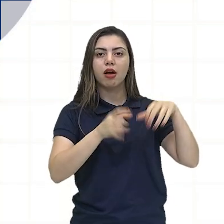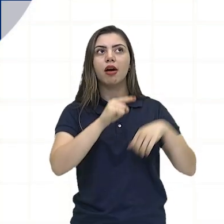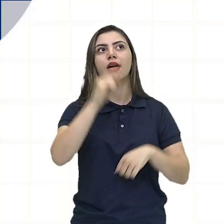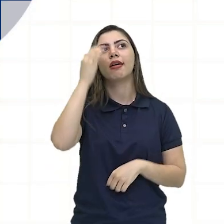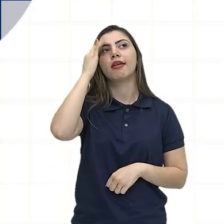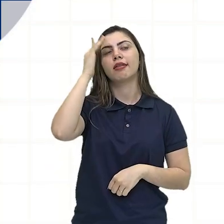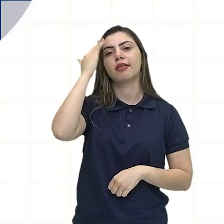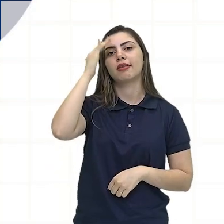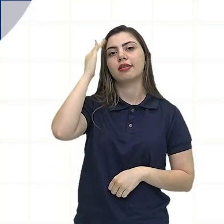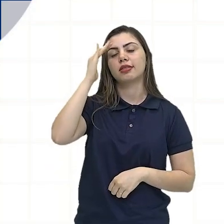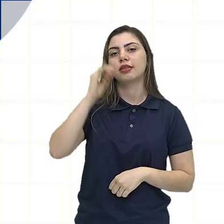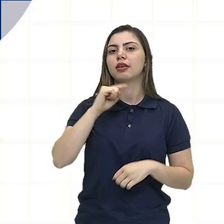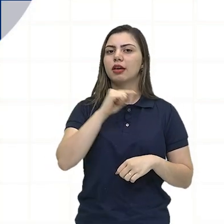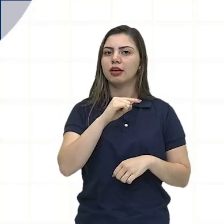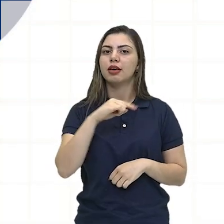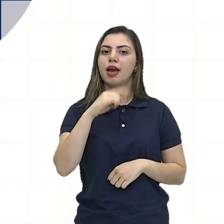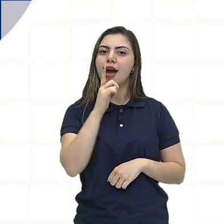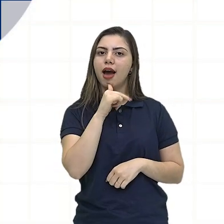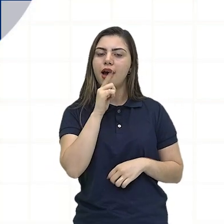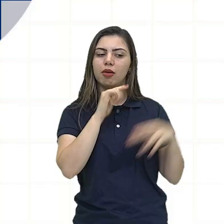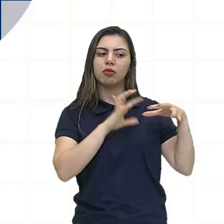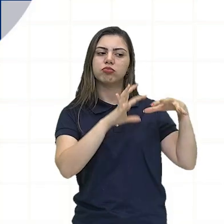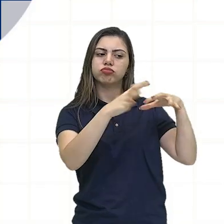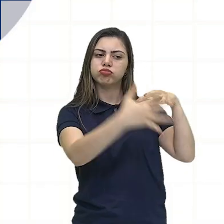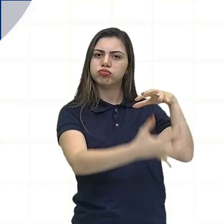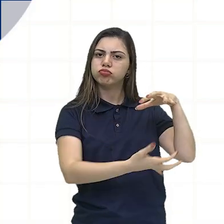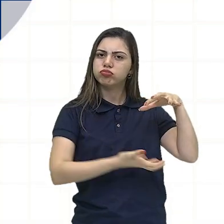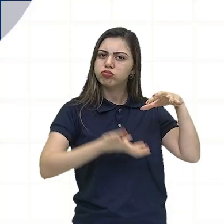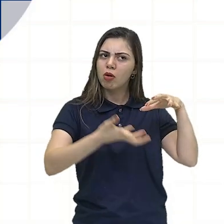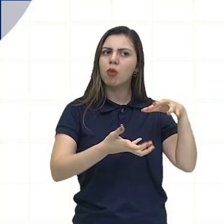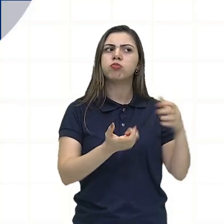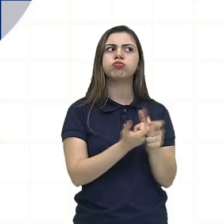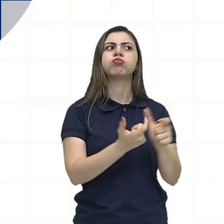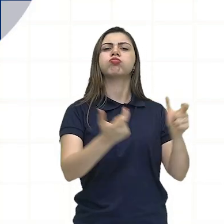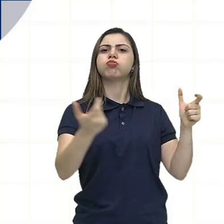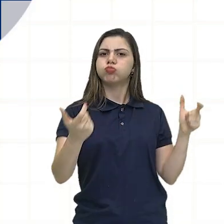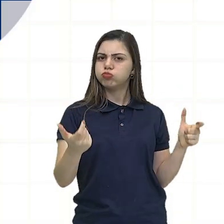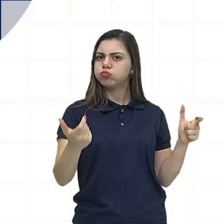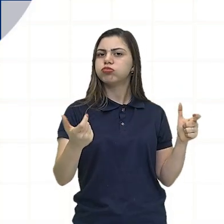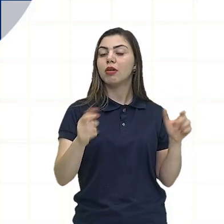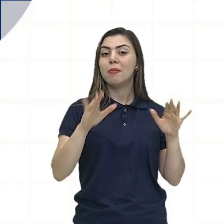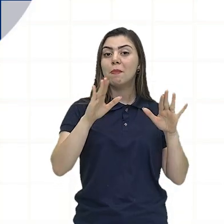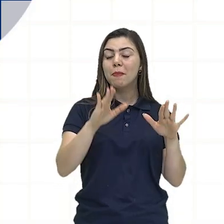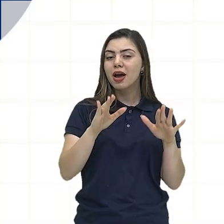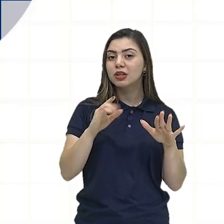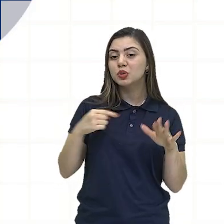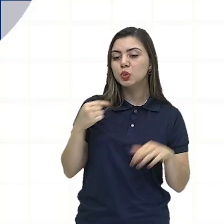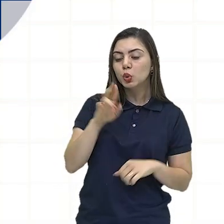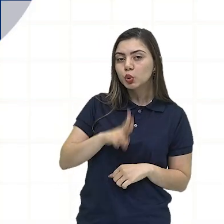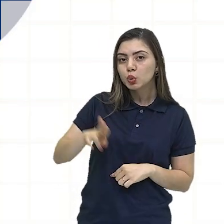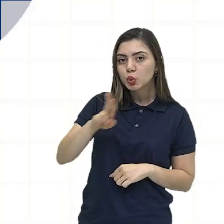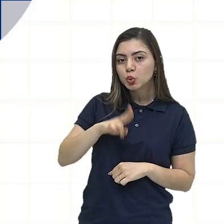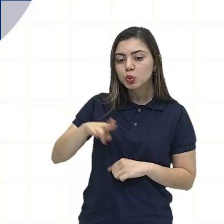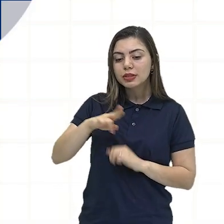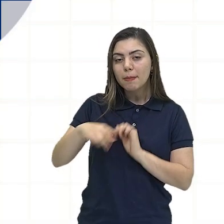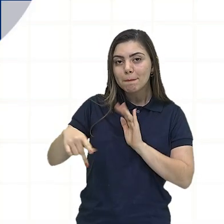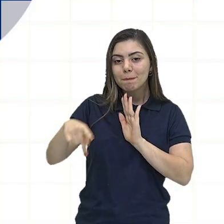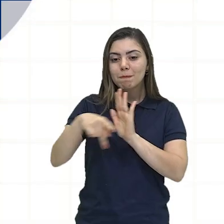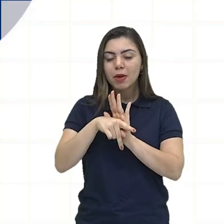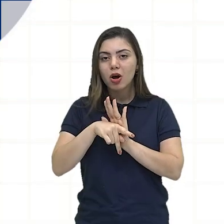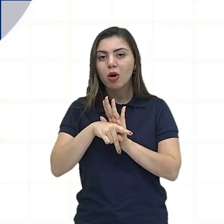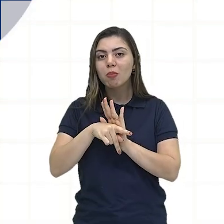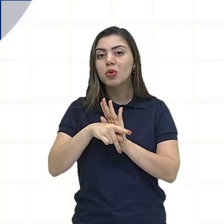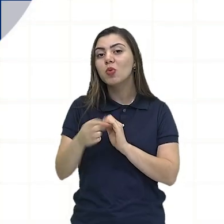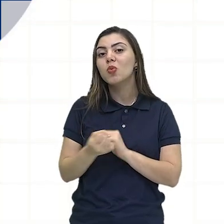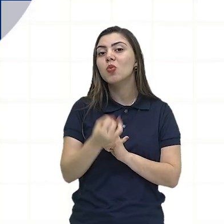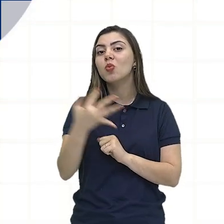ideia, que o nosso planeta, sim, é um planeta rico na quantidade de água, mas aquela que é destinada para o